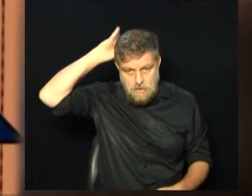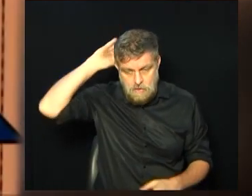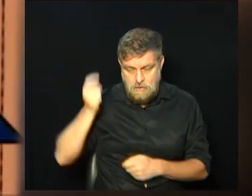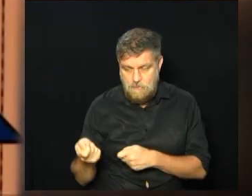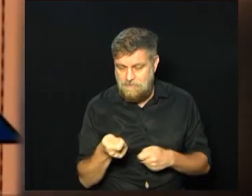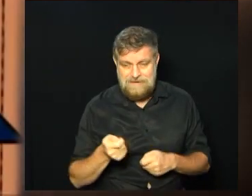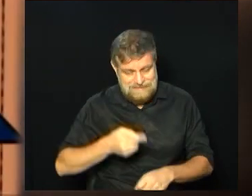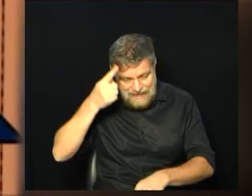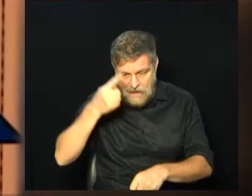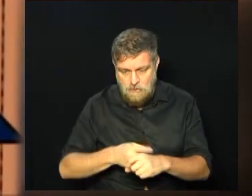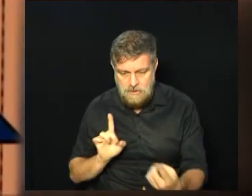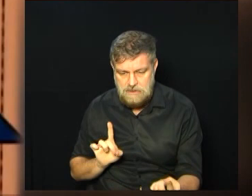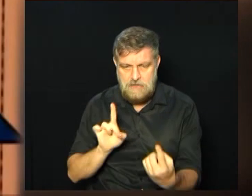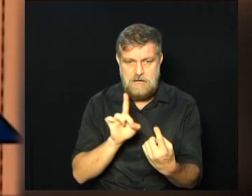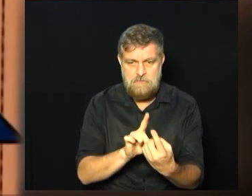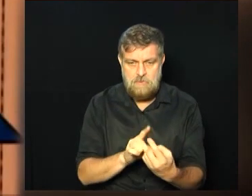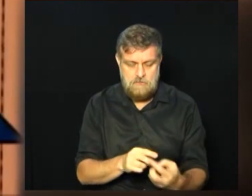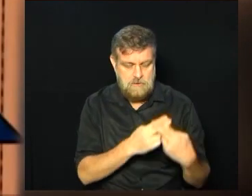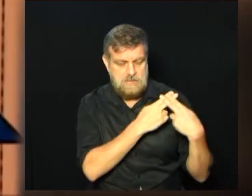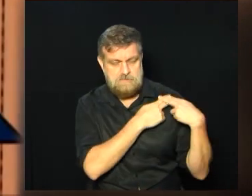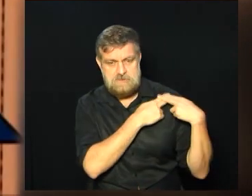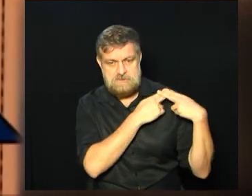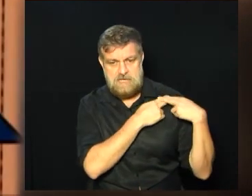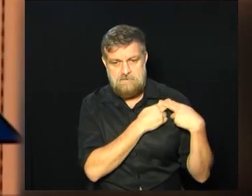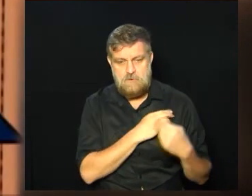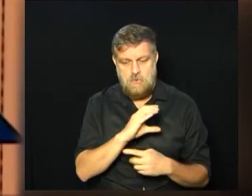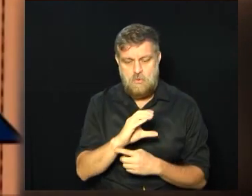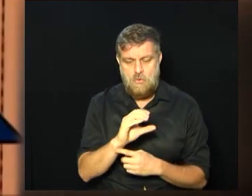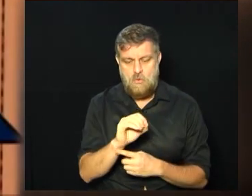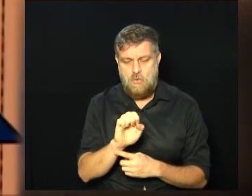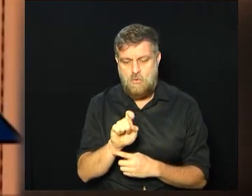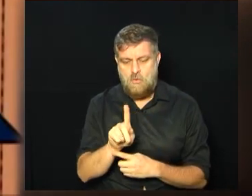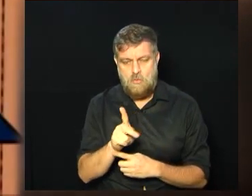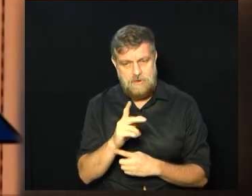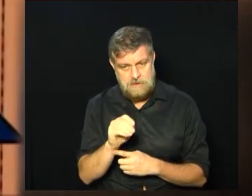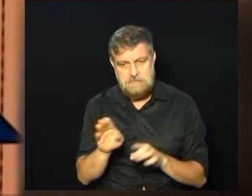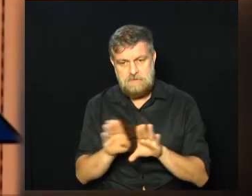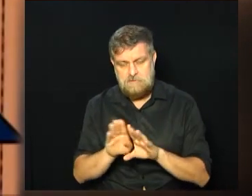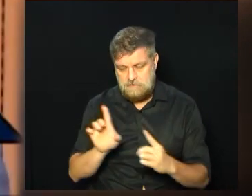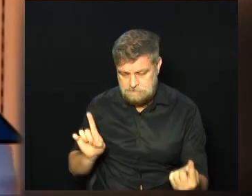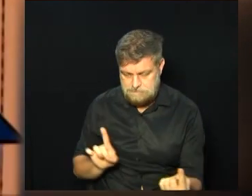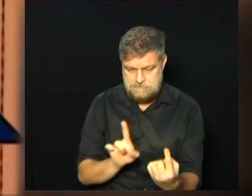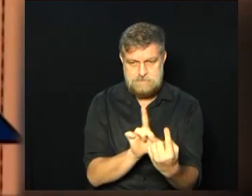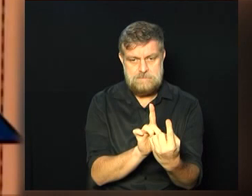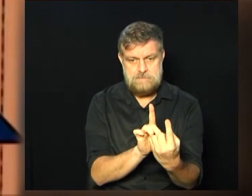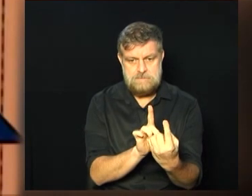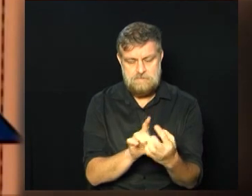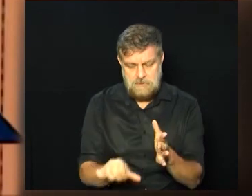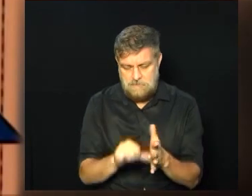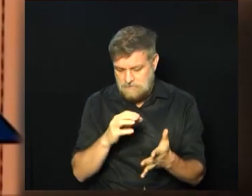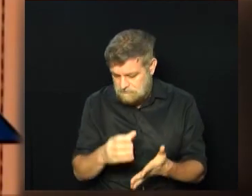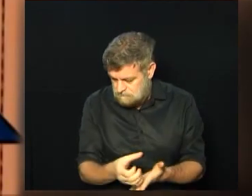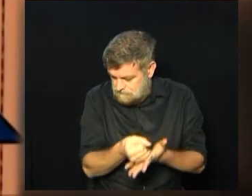atenderam aqui no momento, ao Coronel Coelho também, que esteve ali presente, que nos deu a primeira